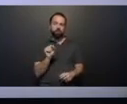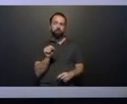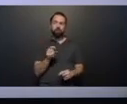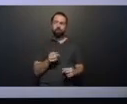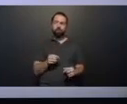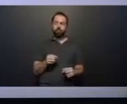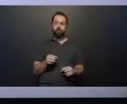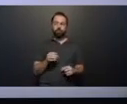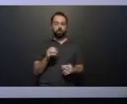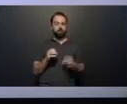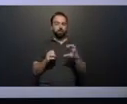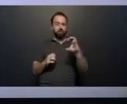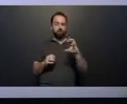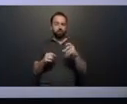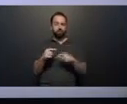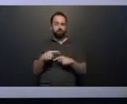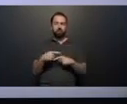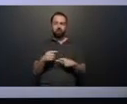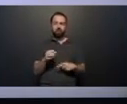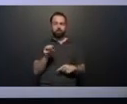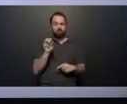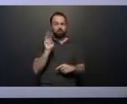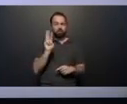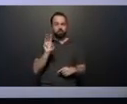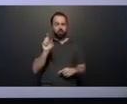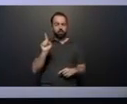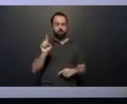da pista, que é 314 metros.